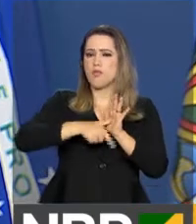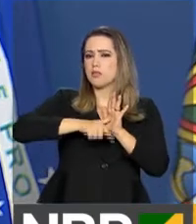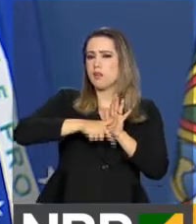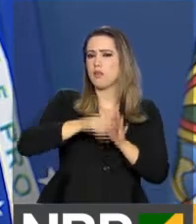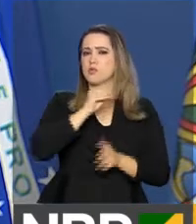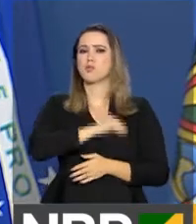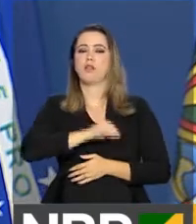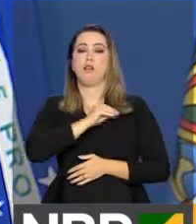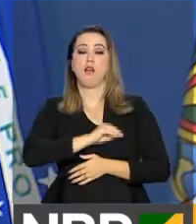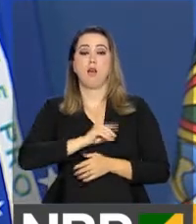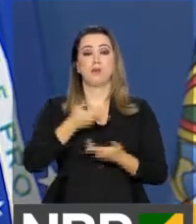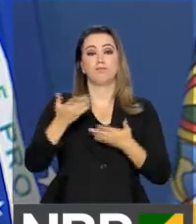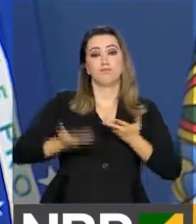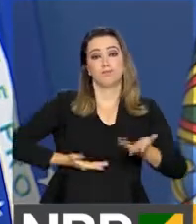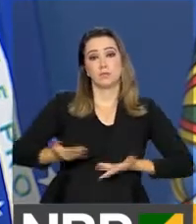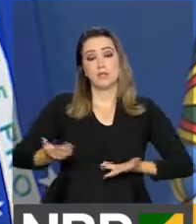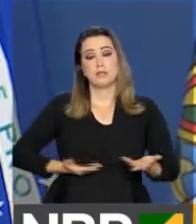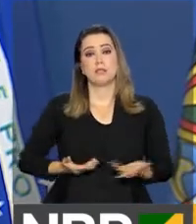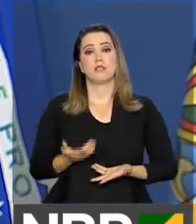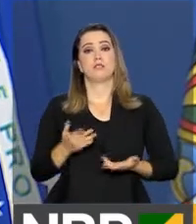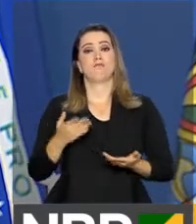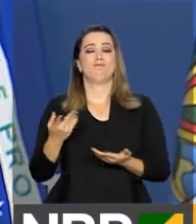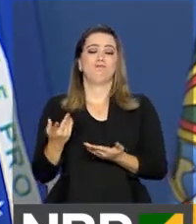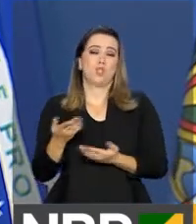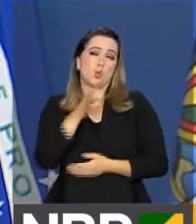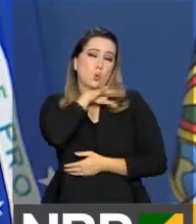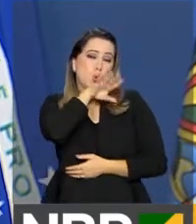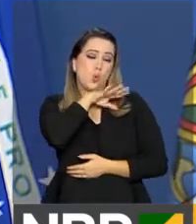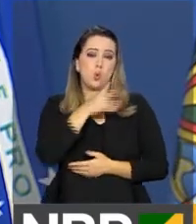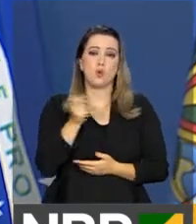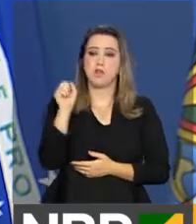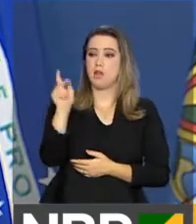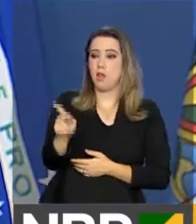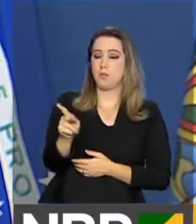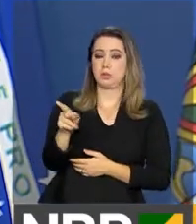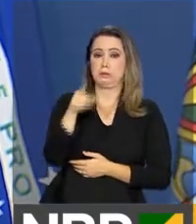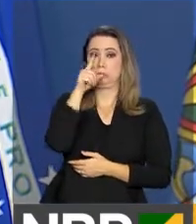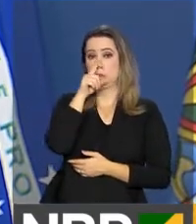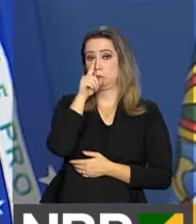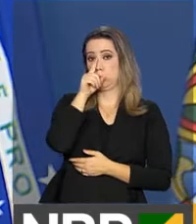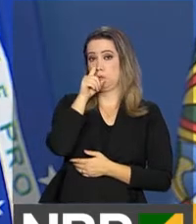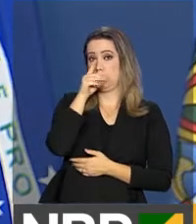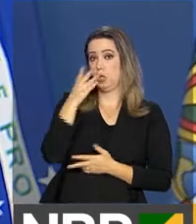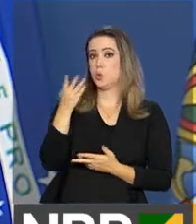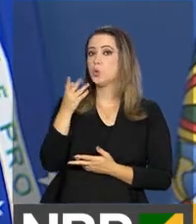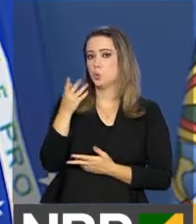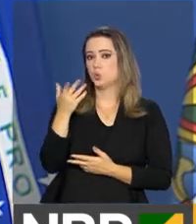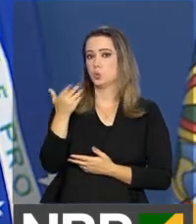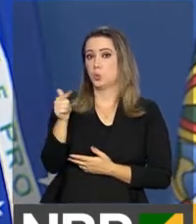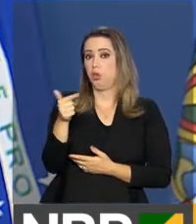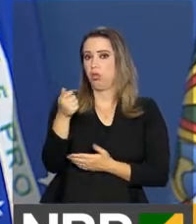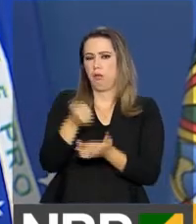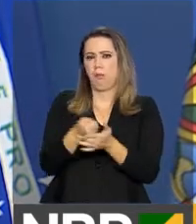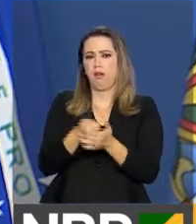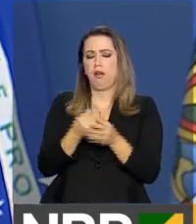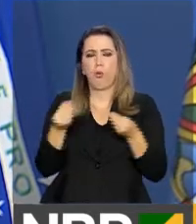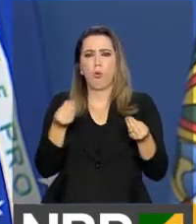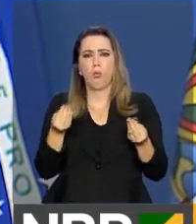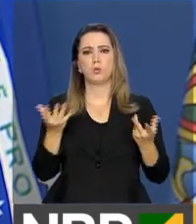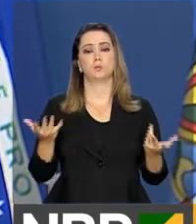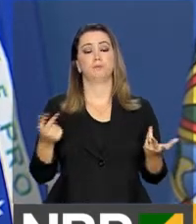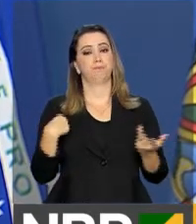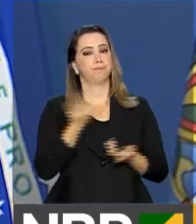salários serviços públicos precários aposentadorias em risco e nós não queremos permitir